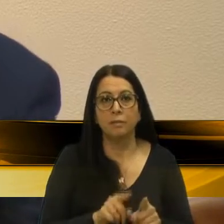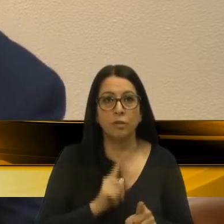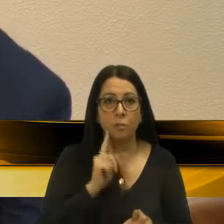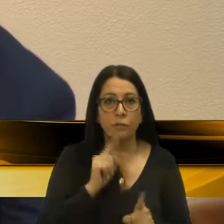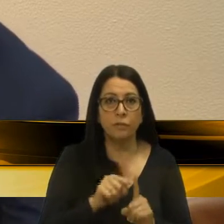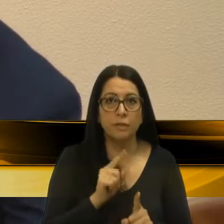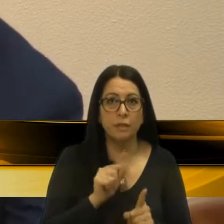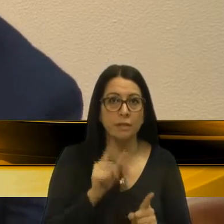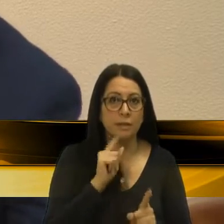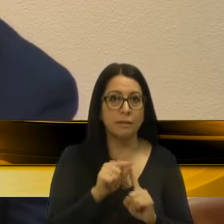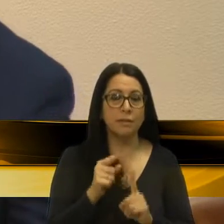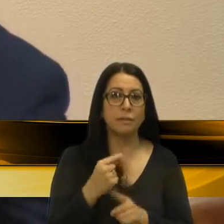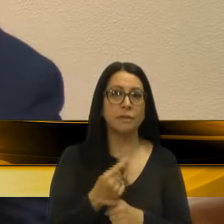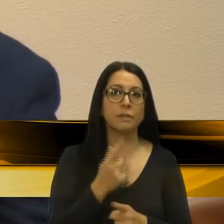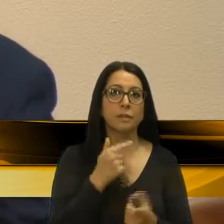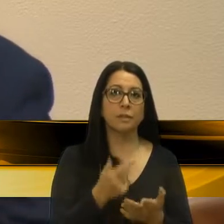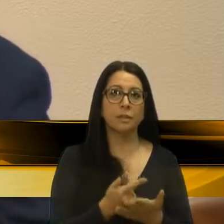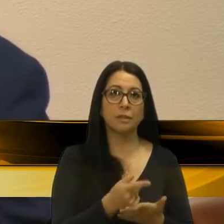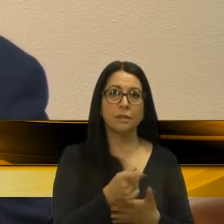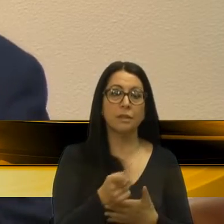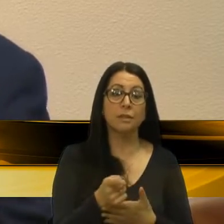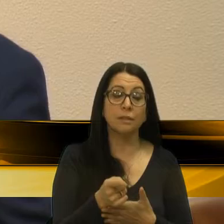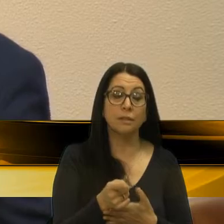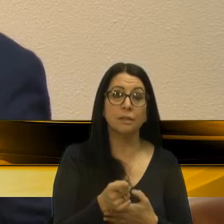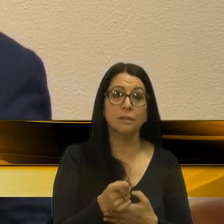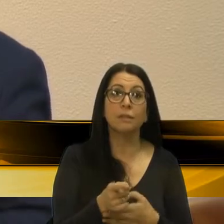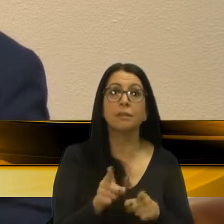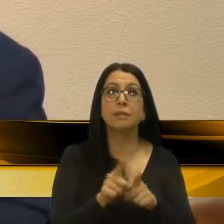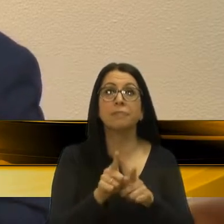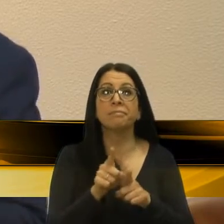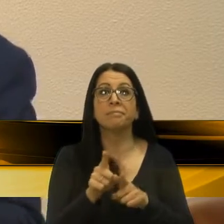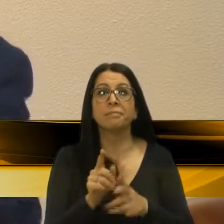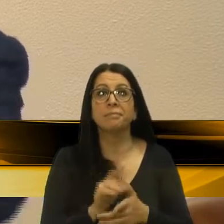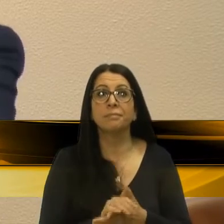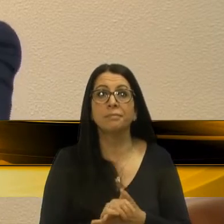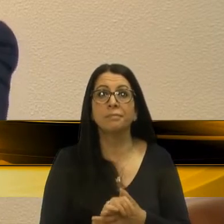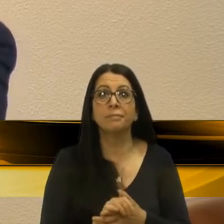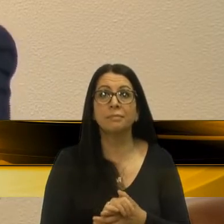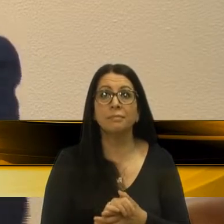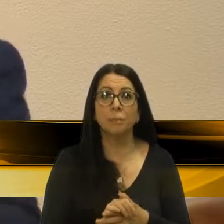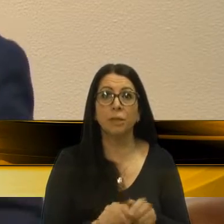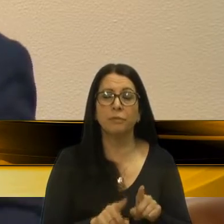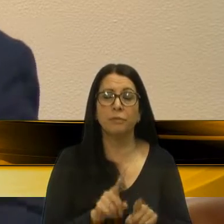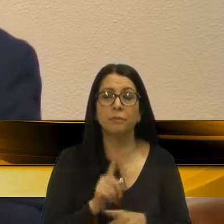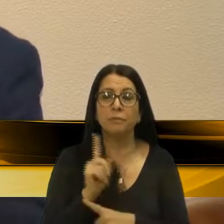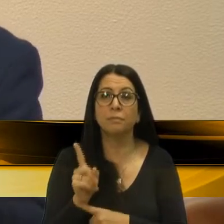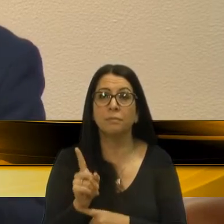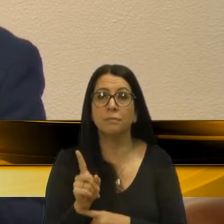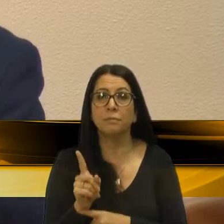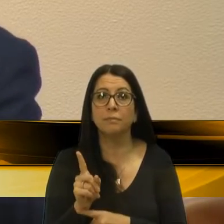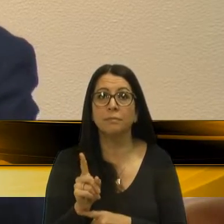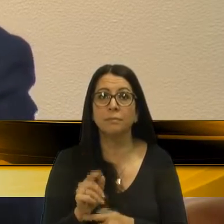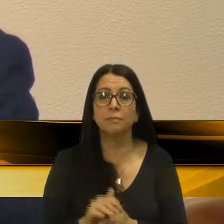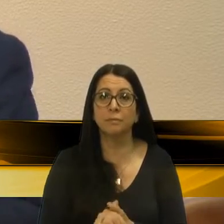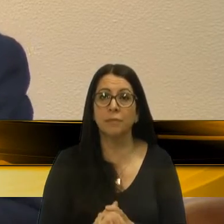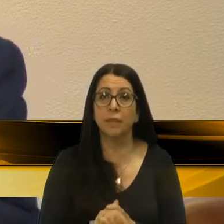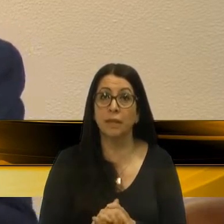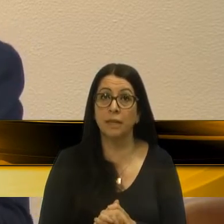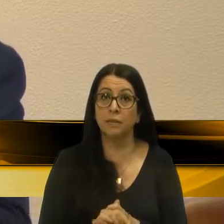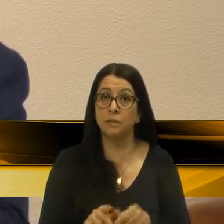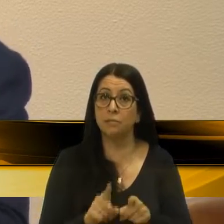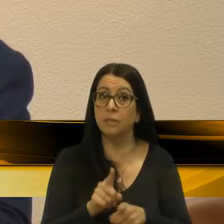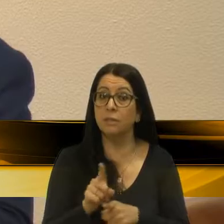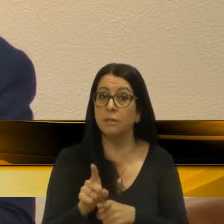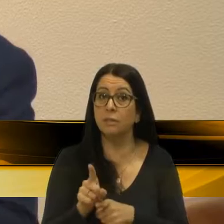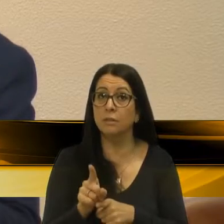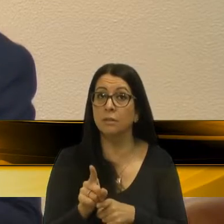assim, até impressionado com esse veto do prefeito em relação a esse projeto, porque eu achava que, pelo menos, essa questão é uma questão transparente que